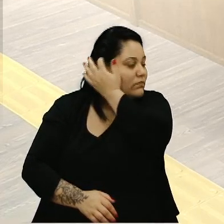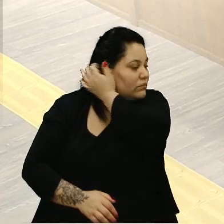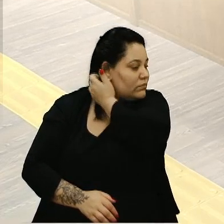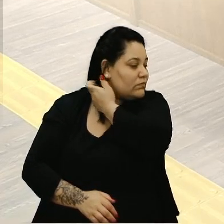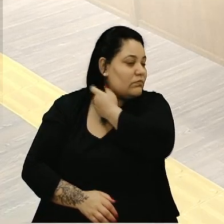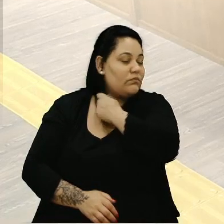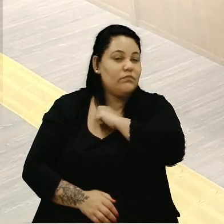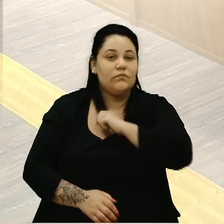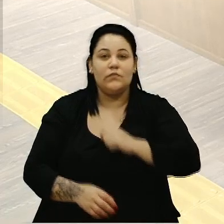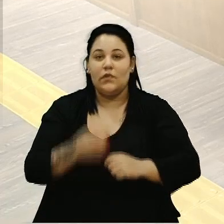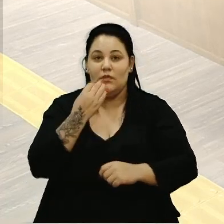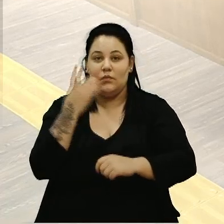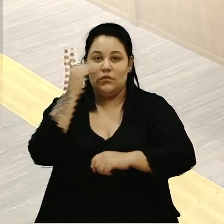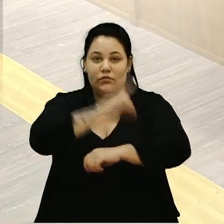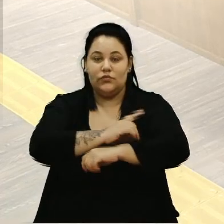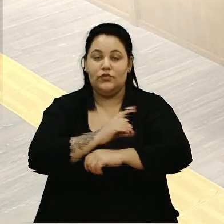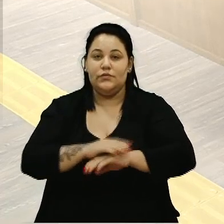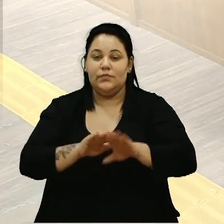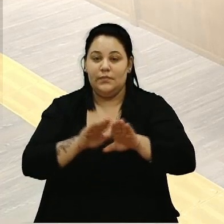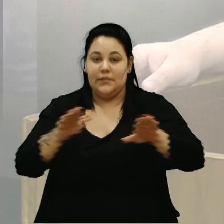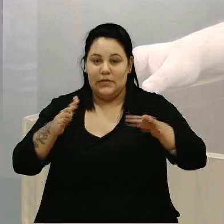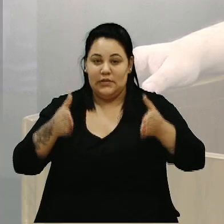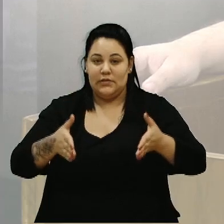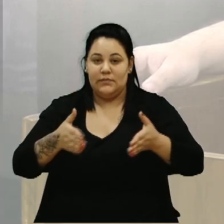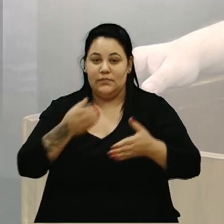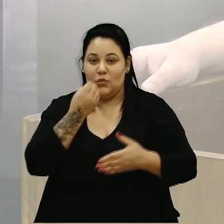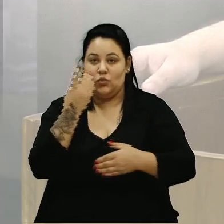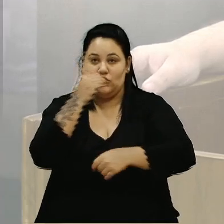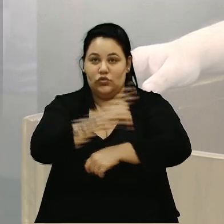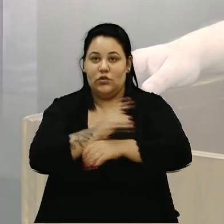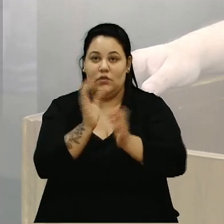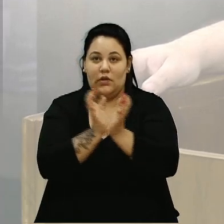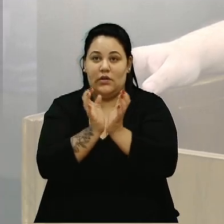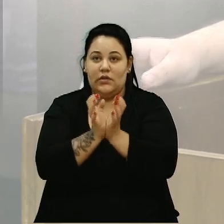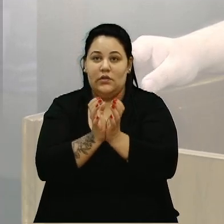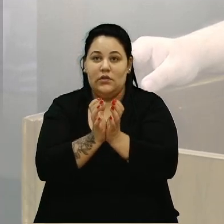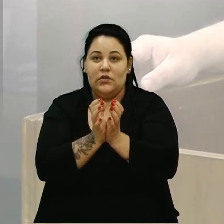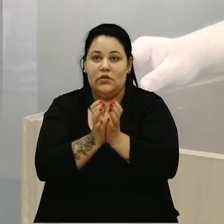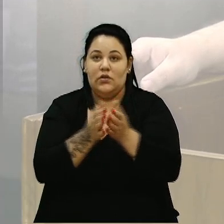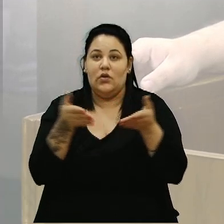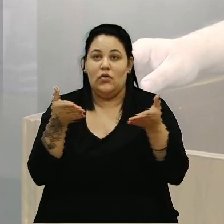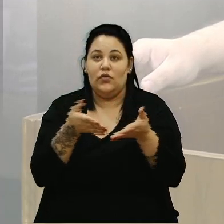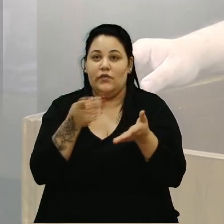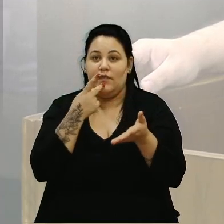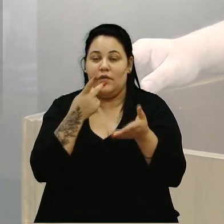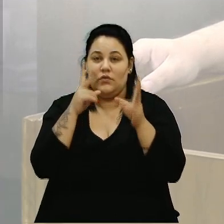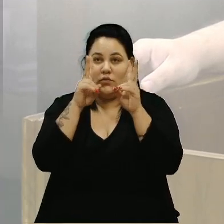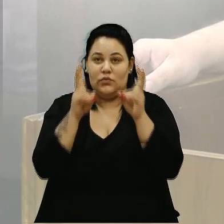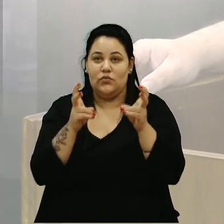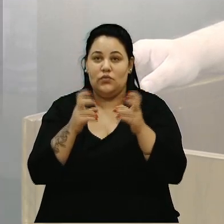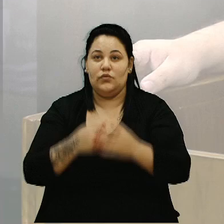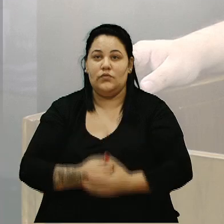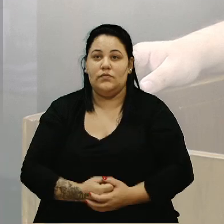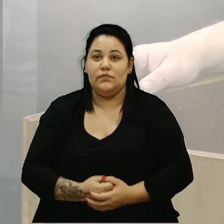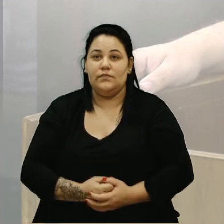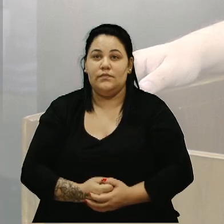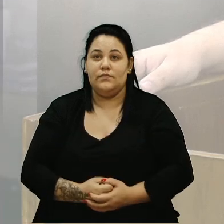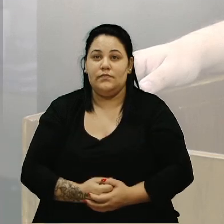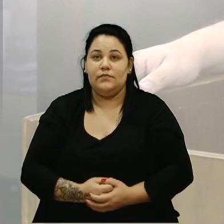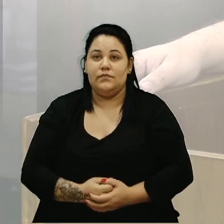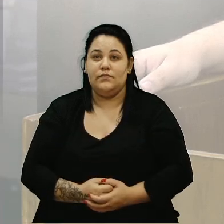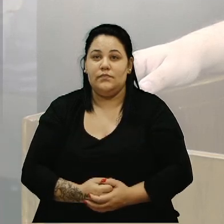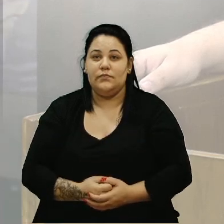Bom dia, mesa. Bom dia, colegas. Hoje eu venho abordar aqui um tema que são